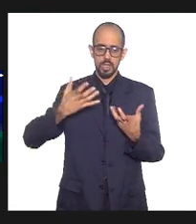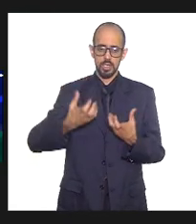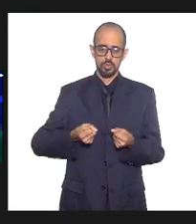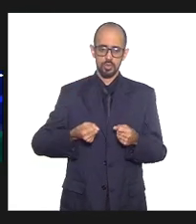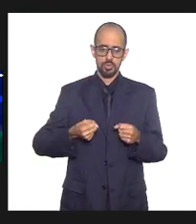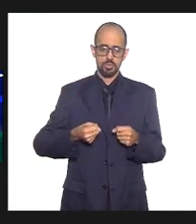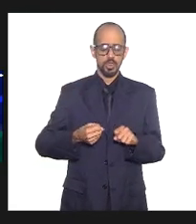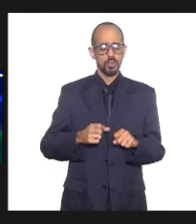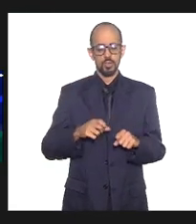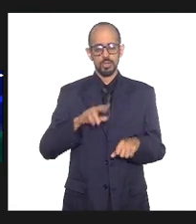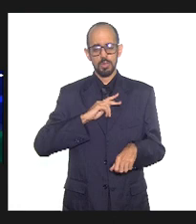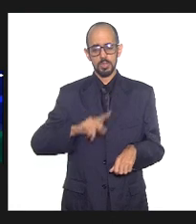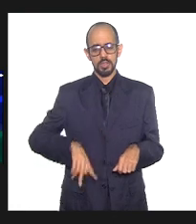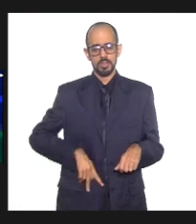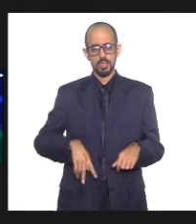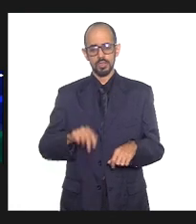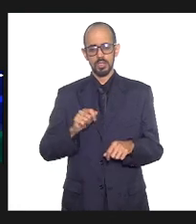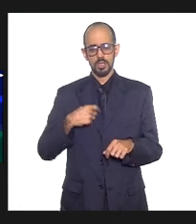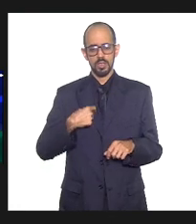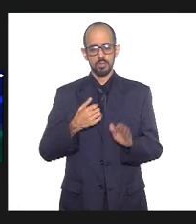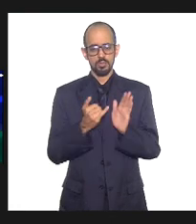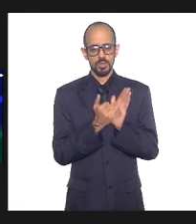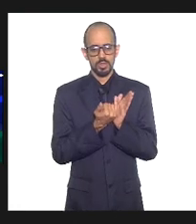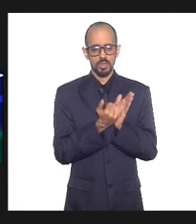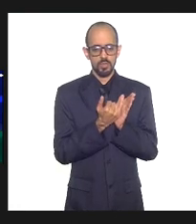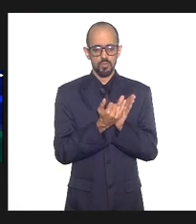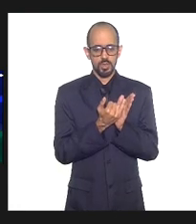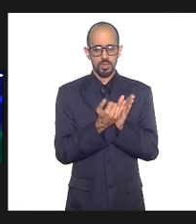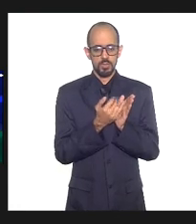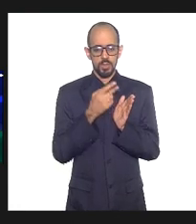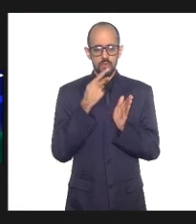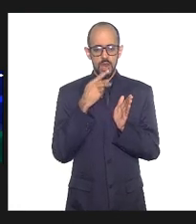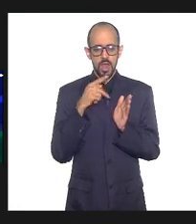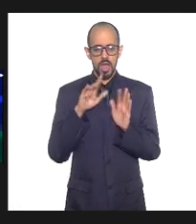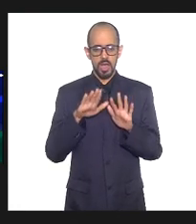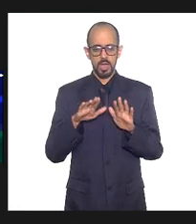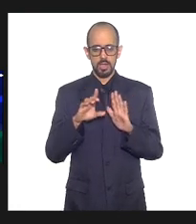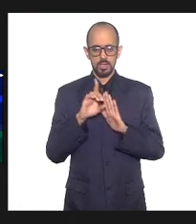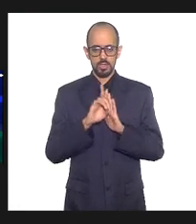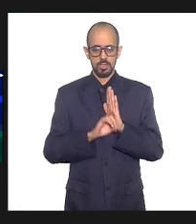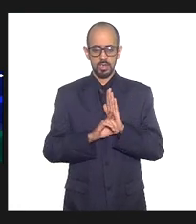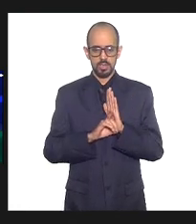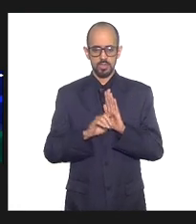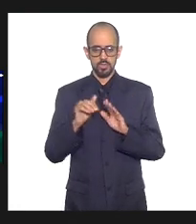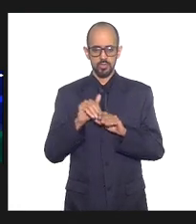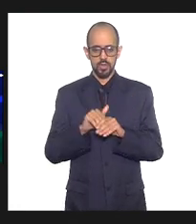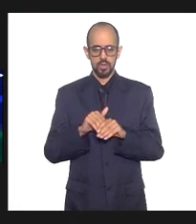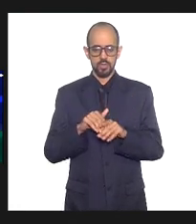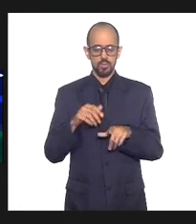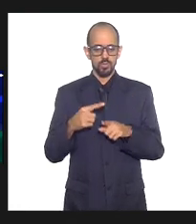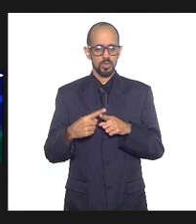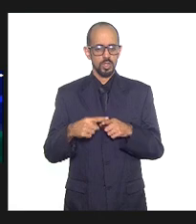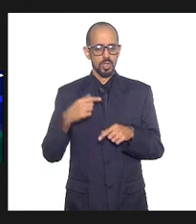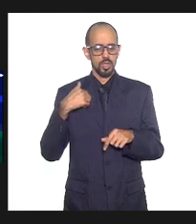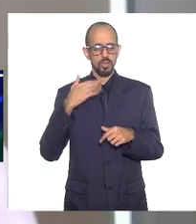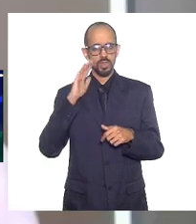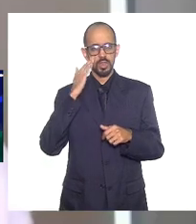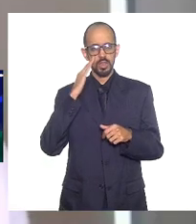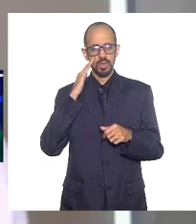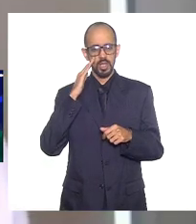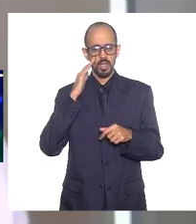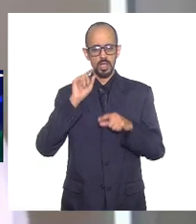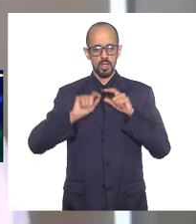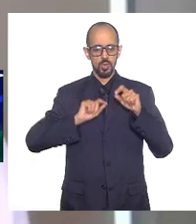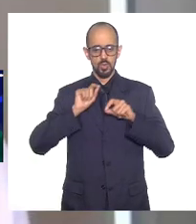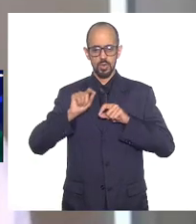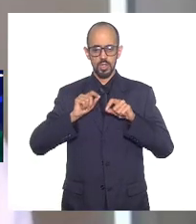essa presidência. Eu me inscrevi para fazer minha declaração de voto por entender a importância